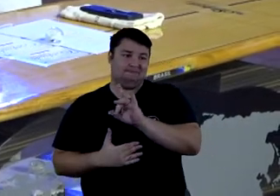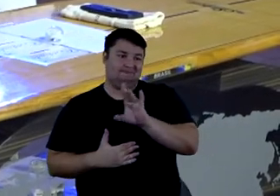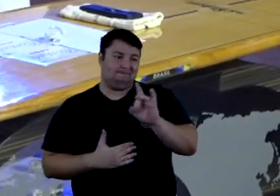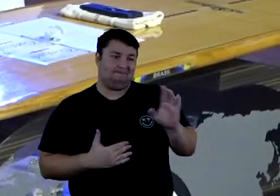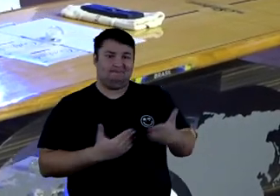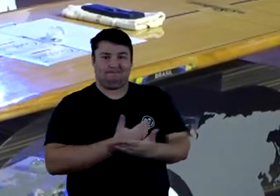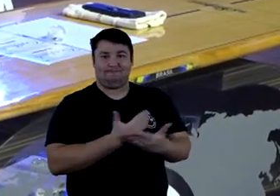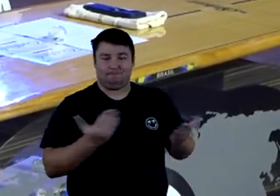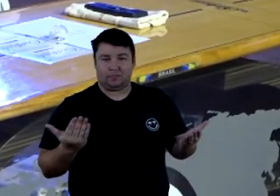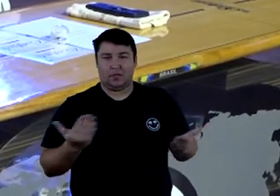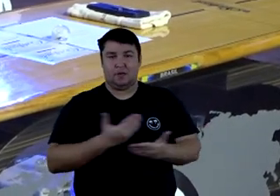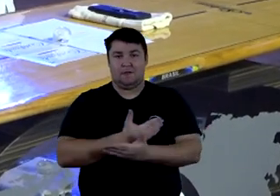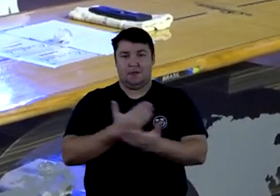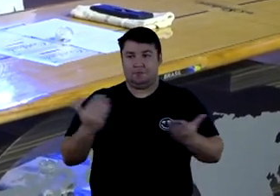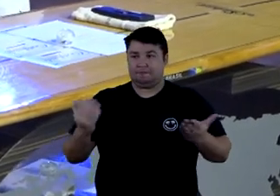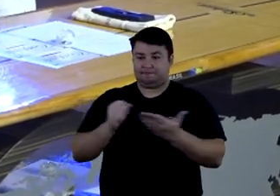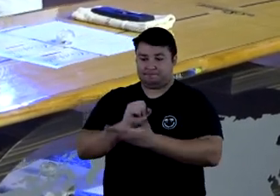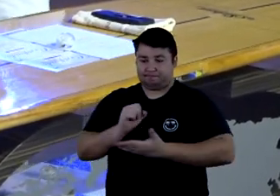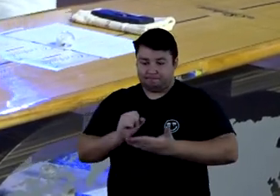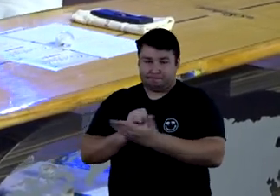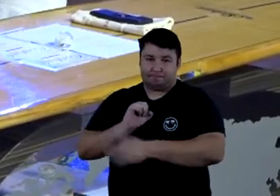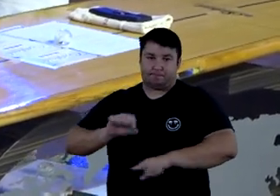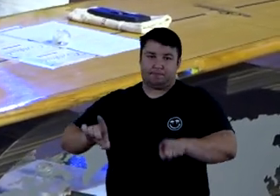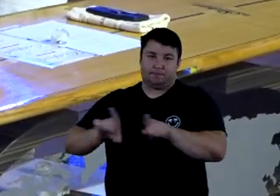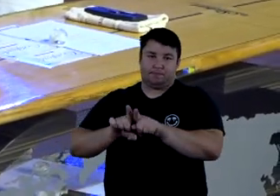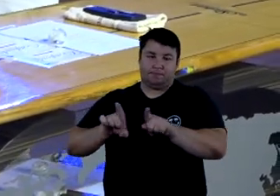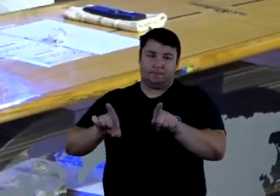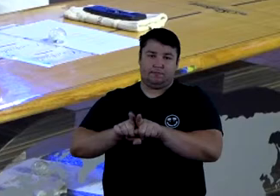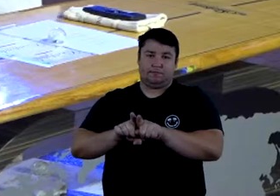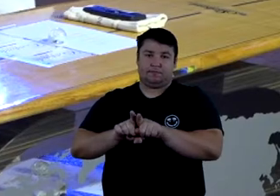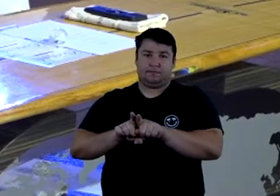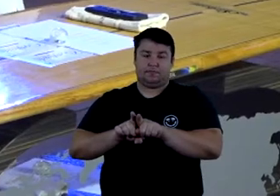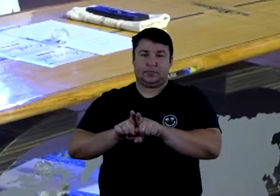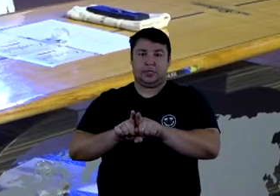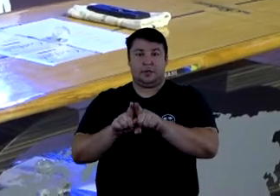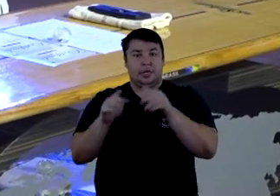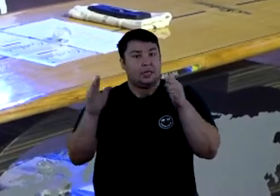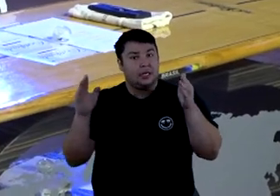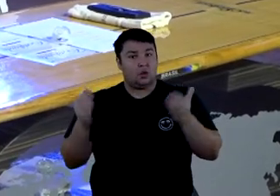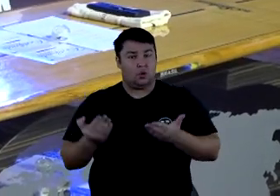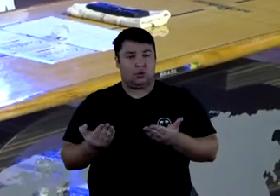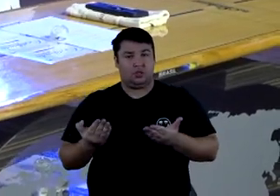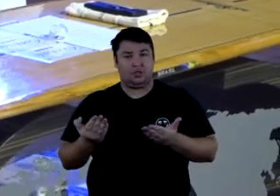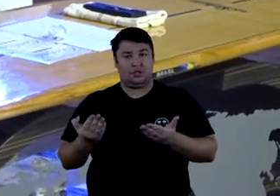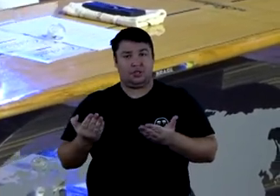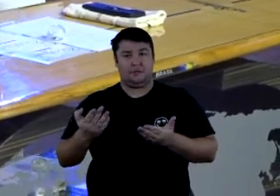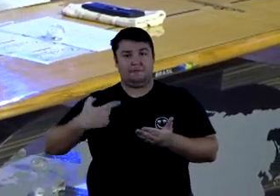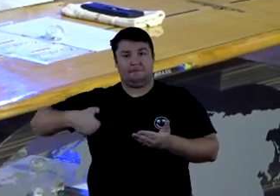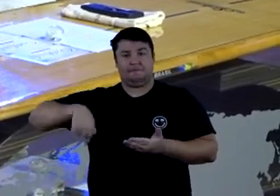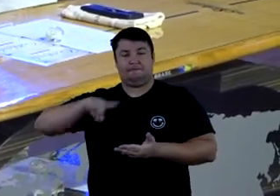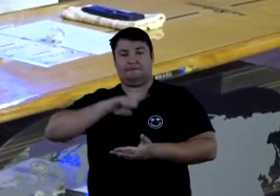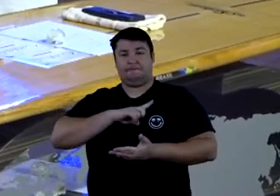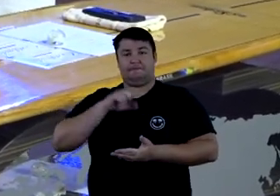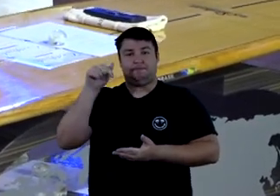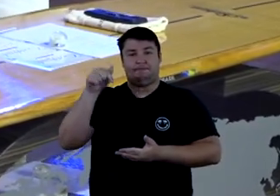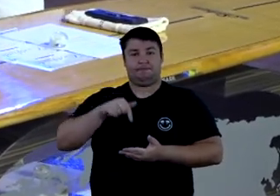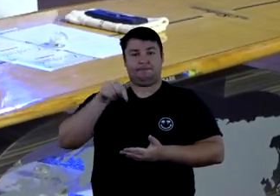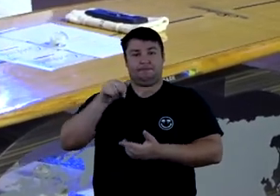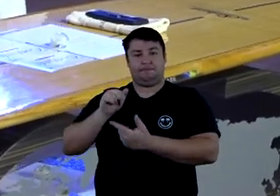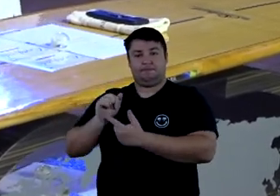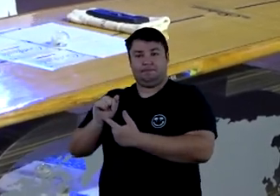vocês. Vocês foram fundamentais também para que hoje nós estejamos aqui